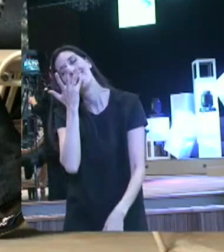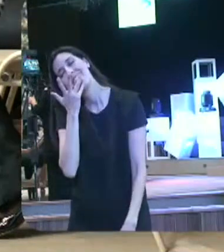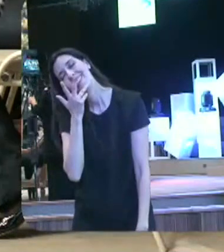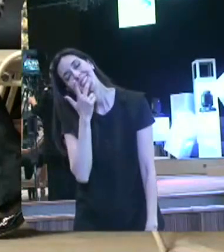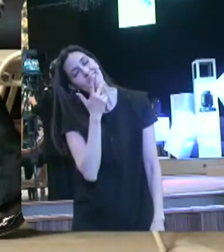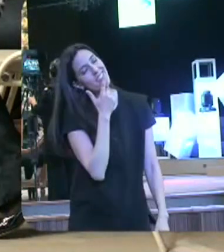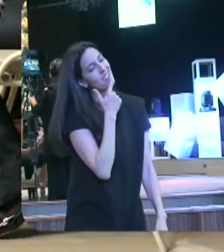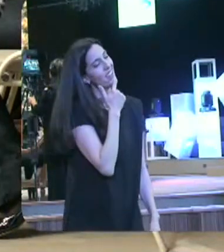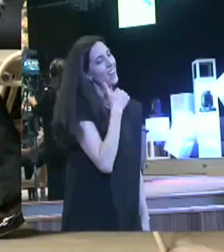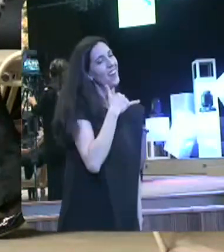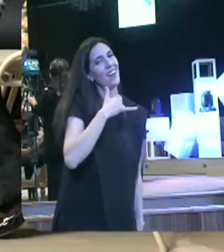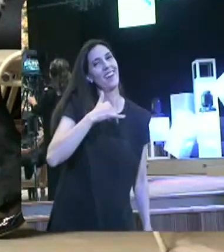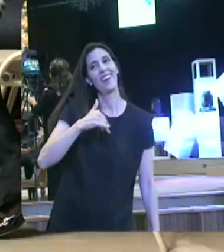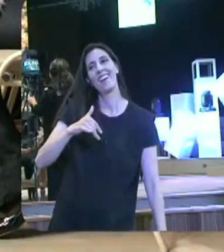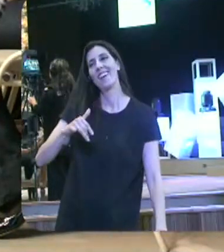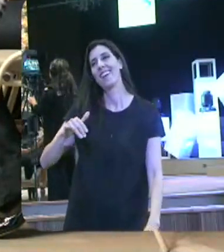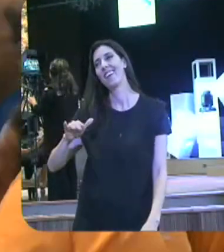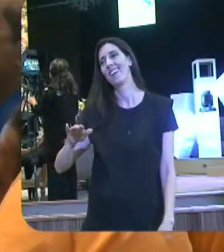Como criança,